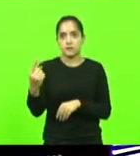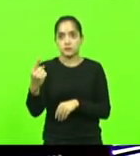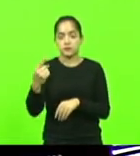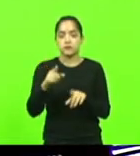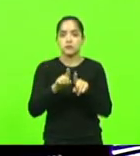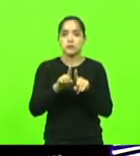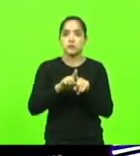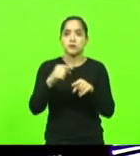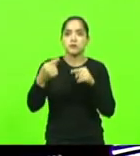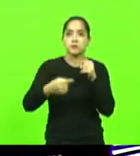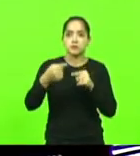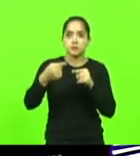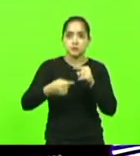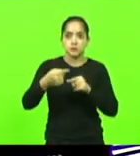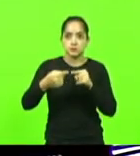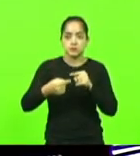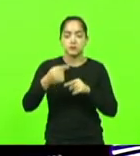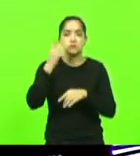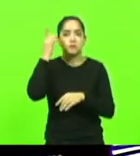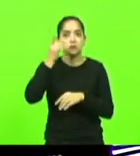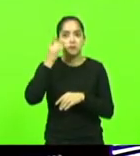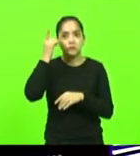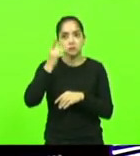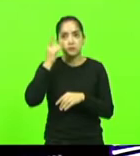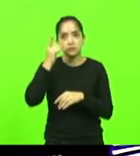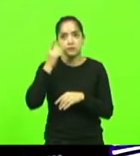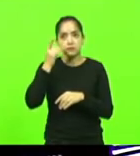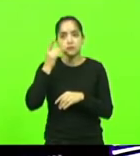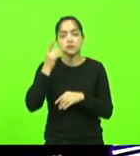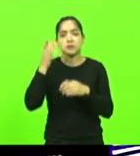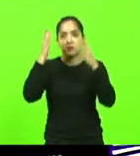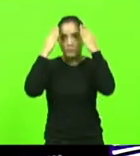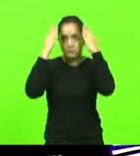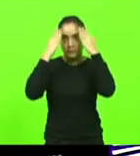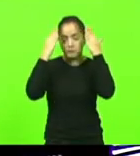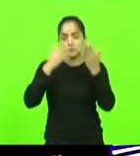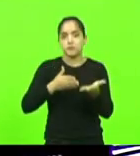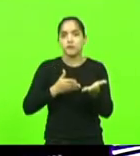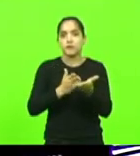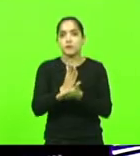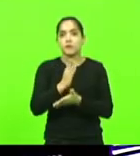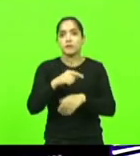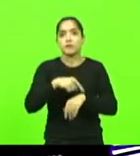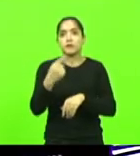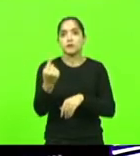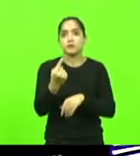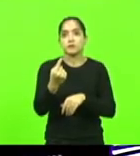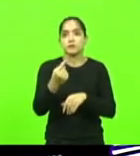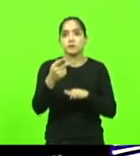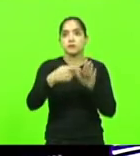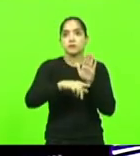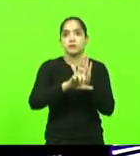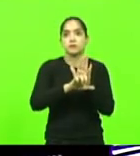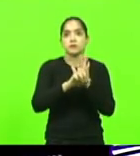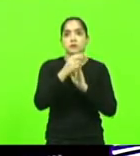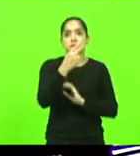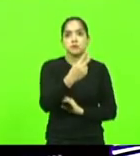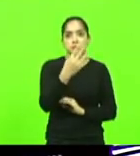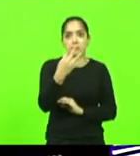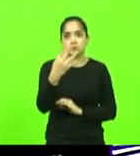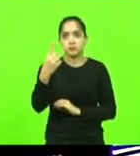Após ser discutido pelo senhor deputado José Milton Schaeffer, foi aprovada em turno único o projeto de lei